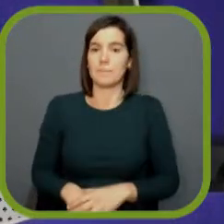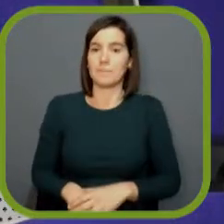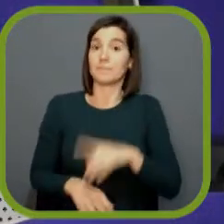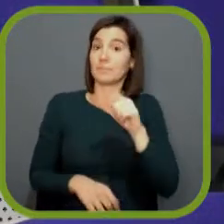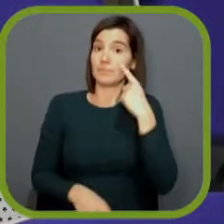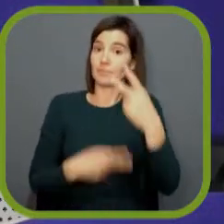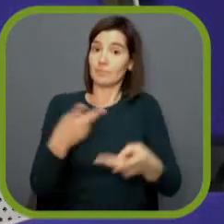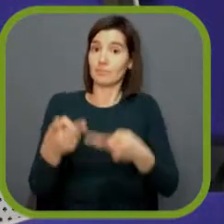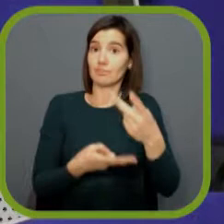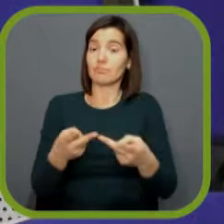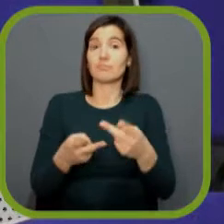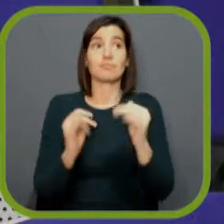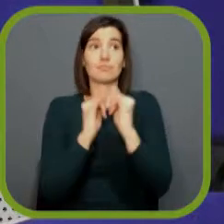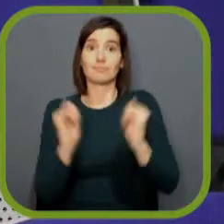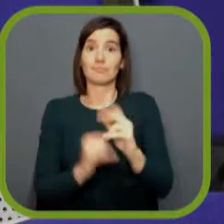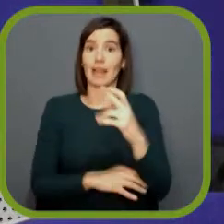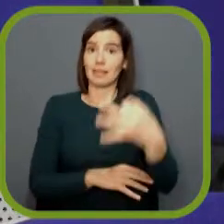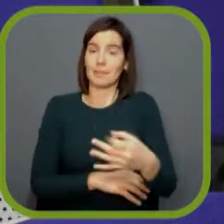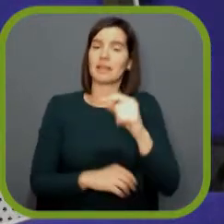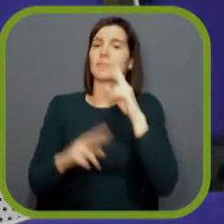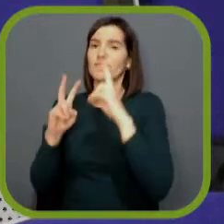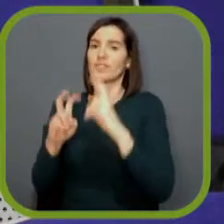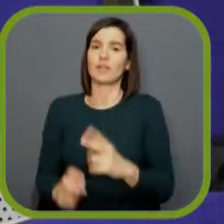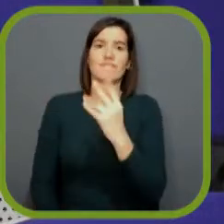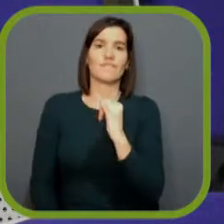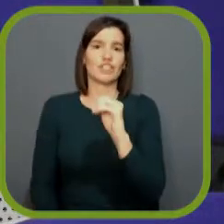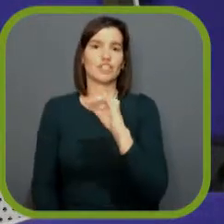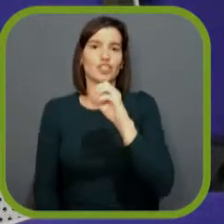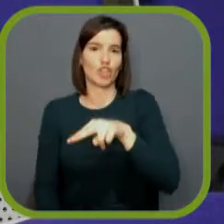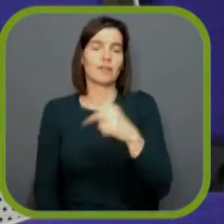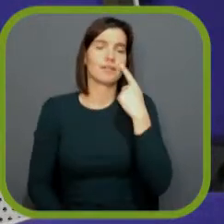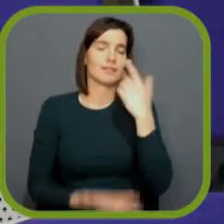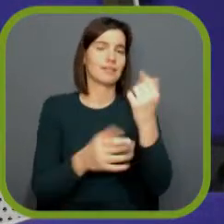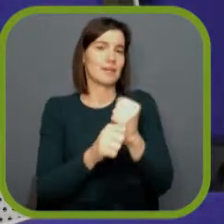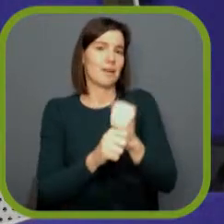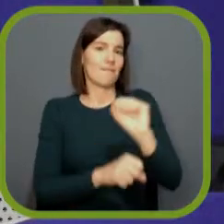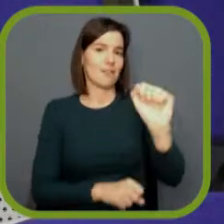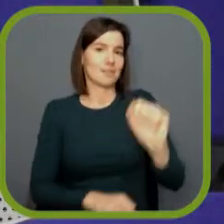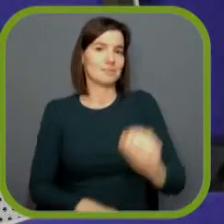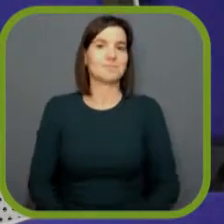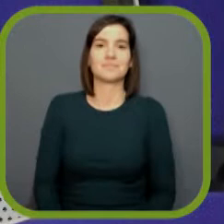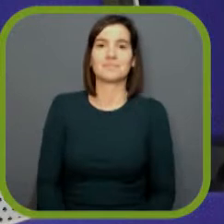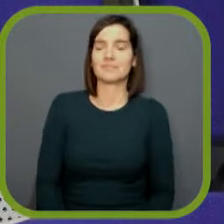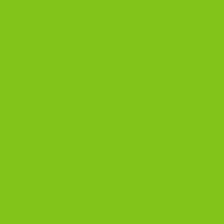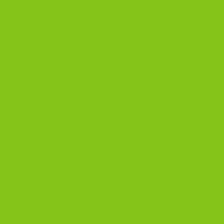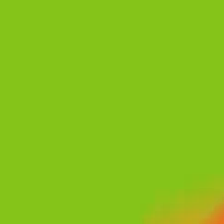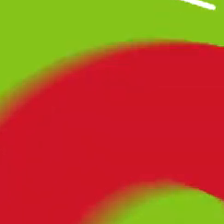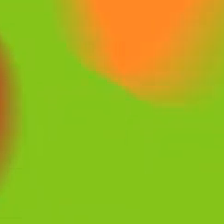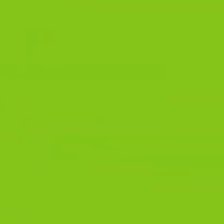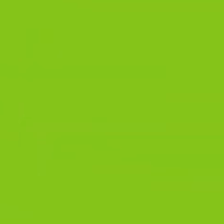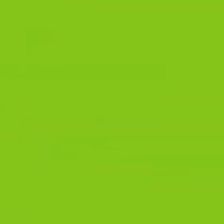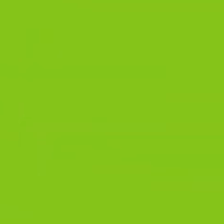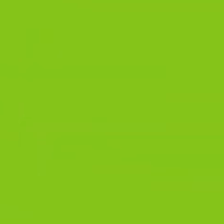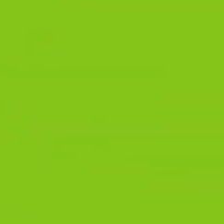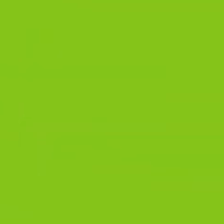Para além disso, é analista de segurança internacional da RTP e investigador na Visionware. Vamos agora conhecer o seu trabalho.